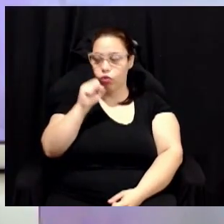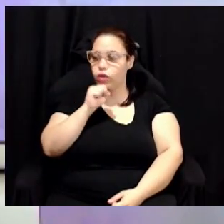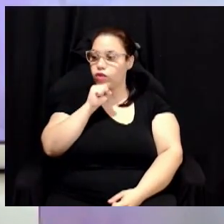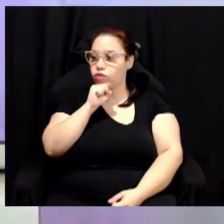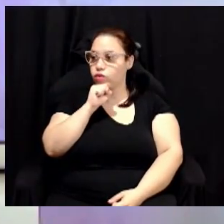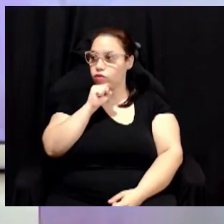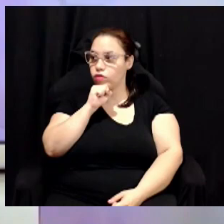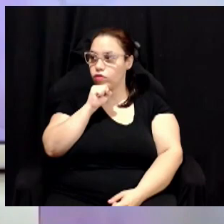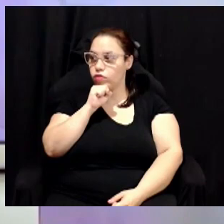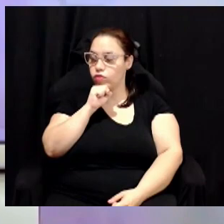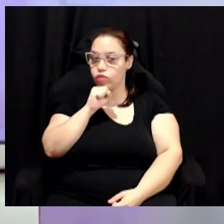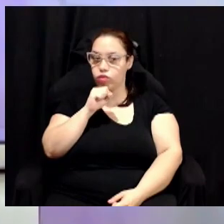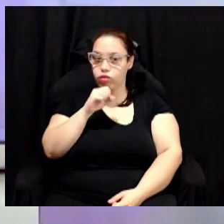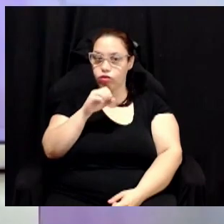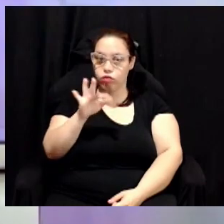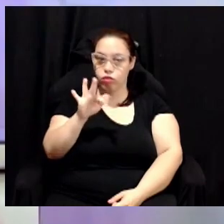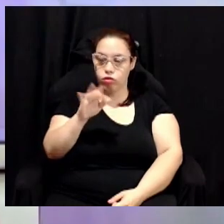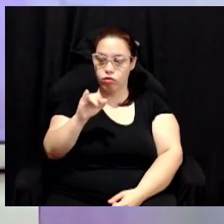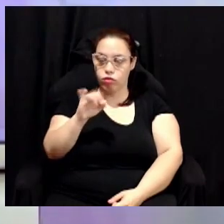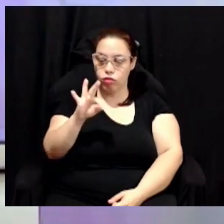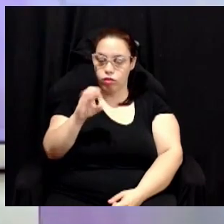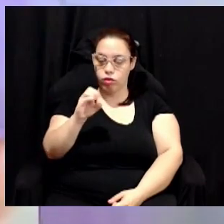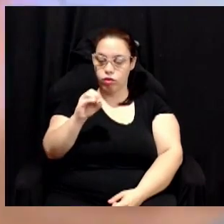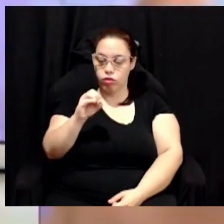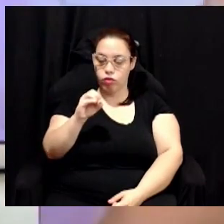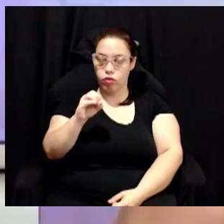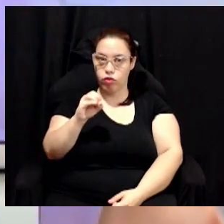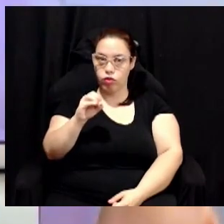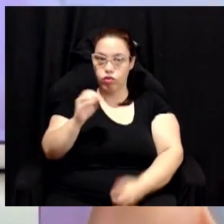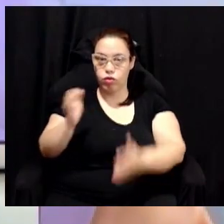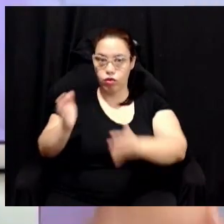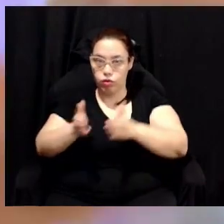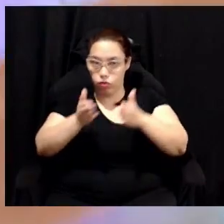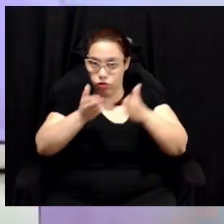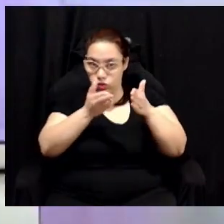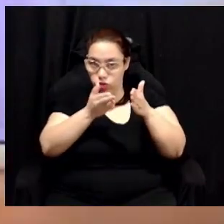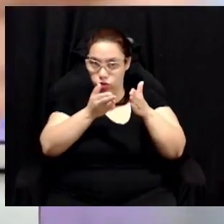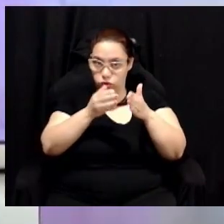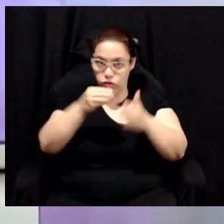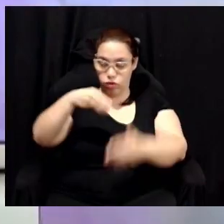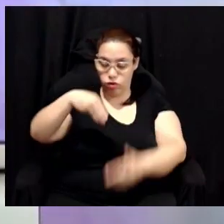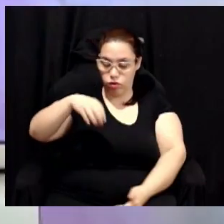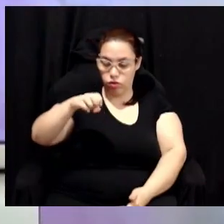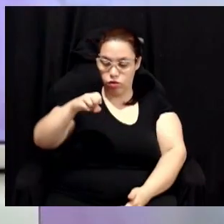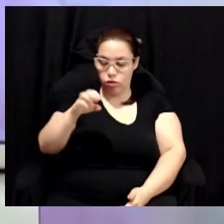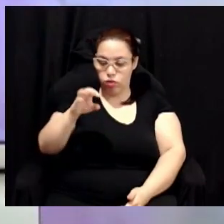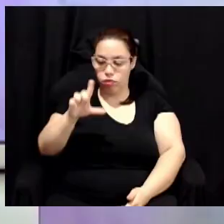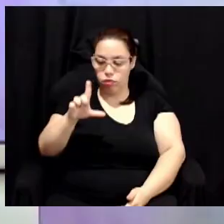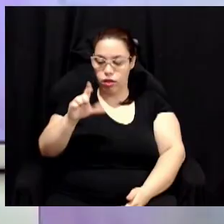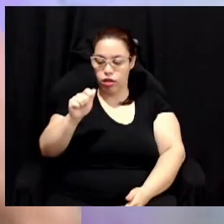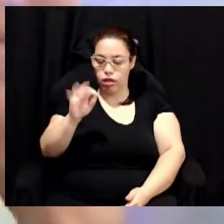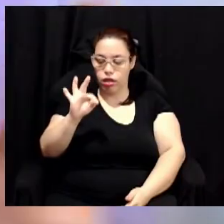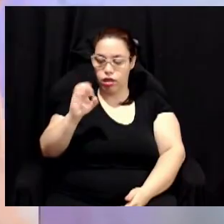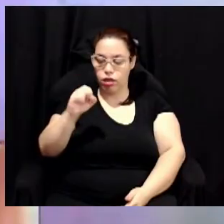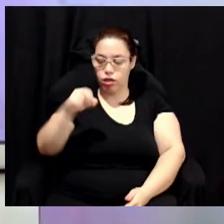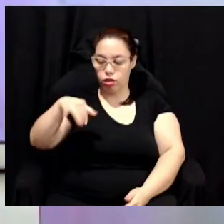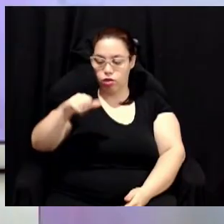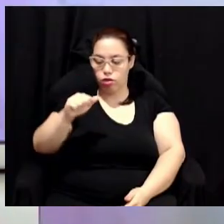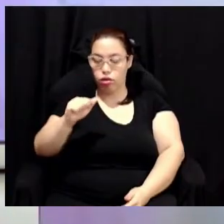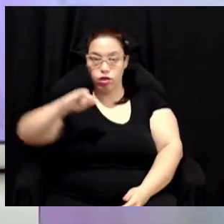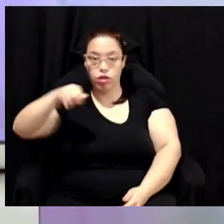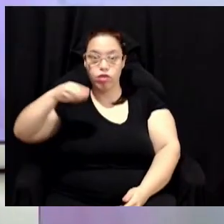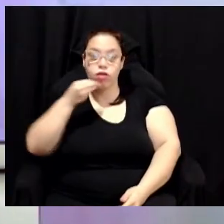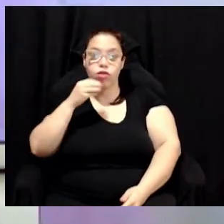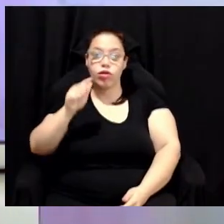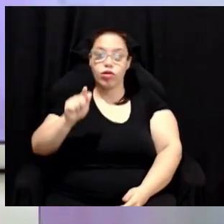uma substância chamada fitomelatonina, que vai produzir a melatonina, que é o hormônio do sono. E aproveita junto com